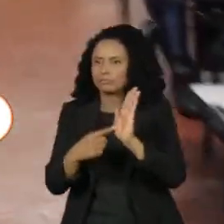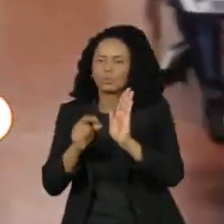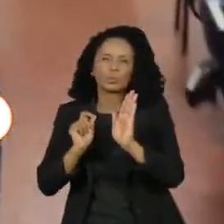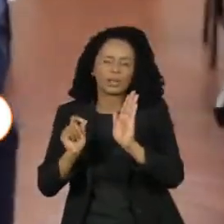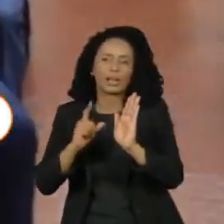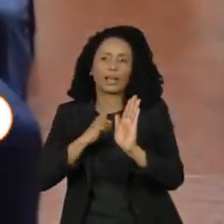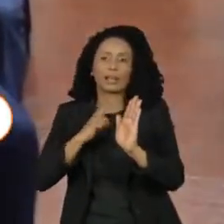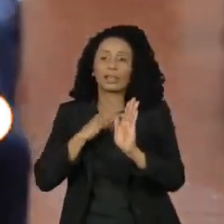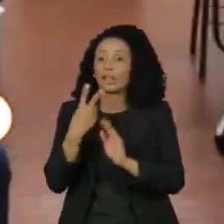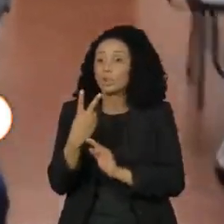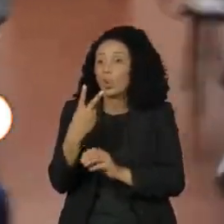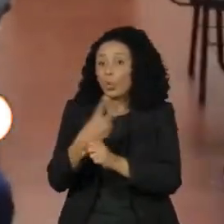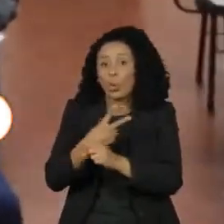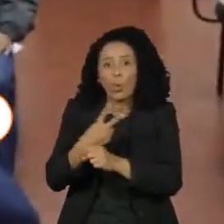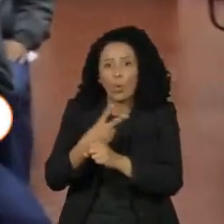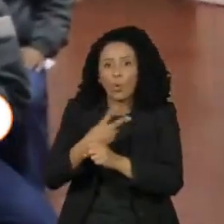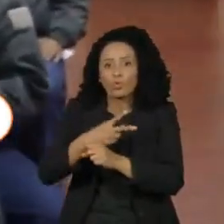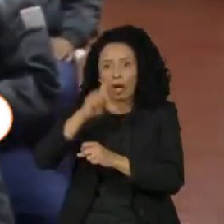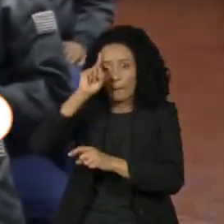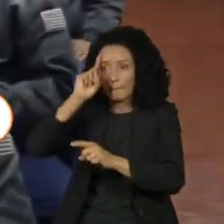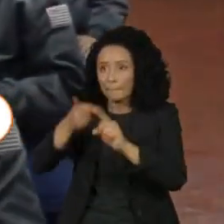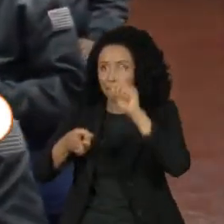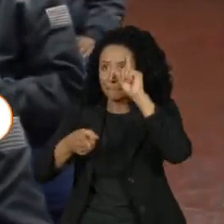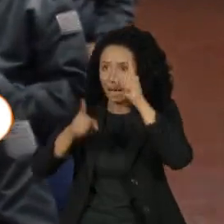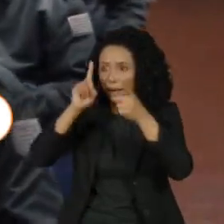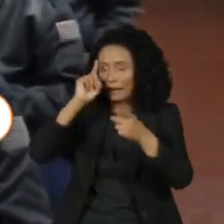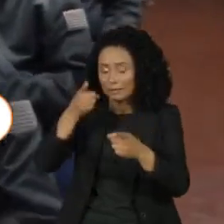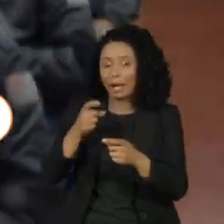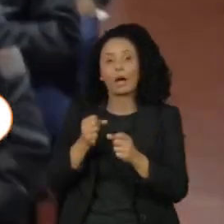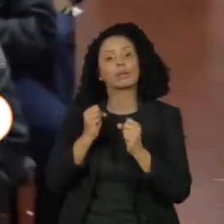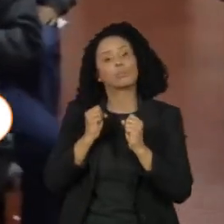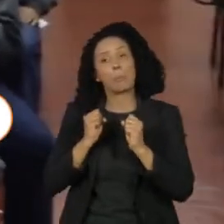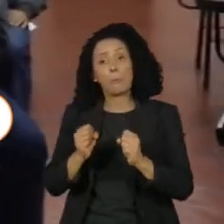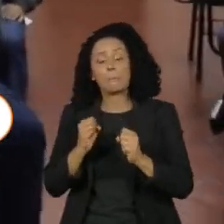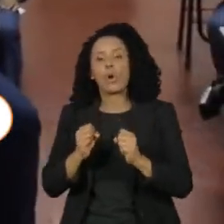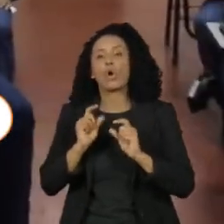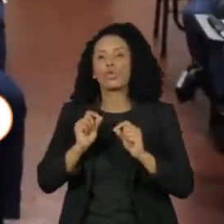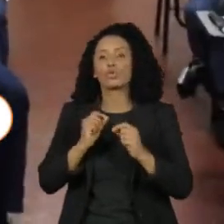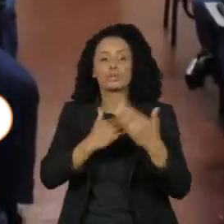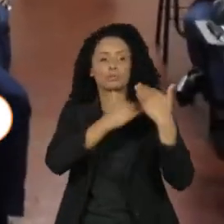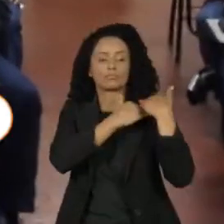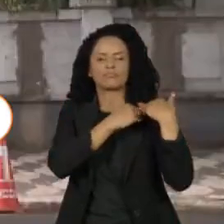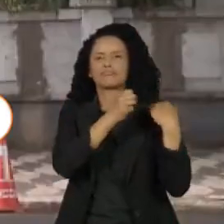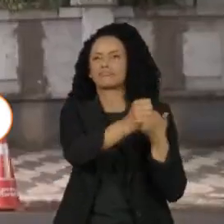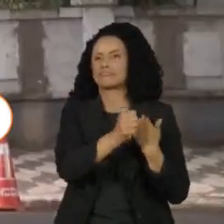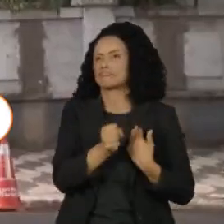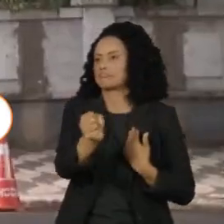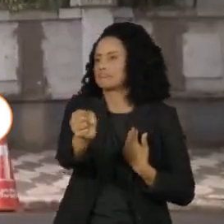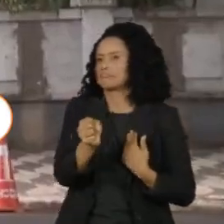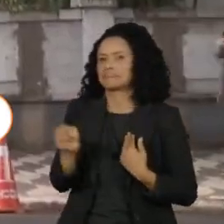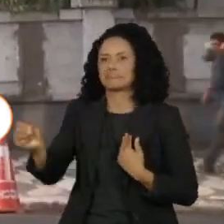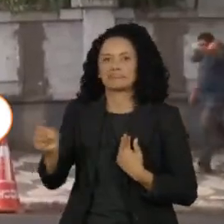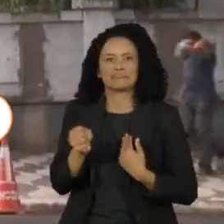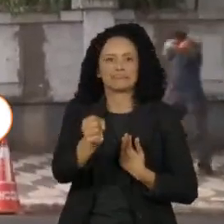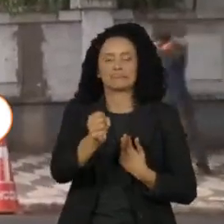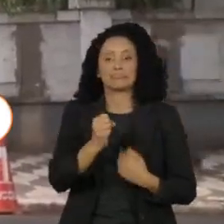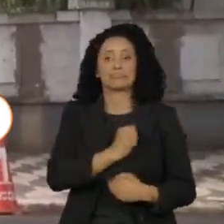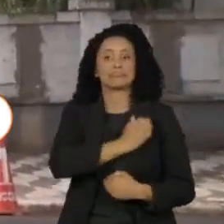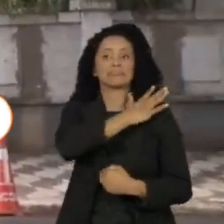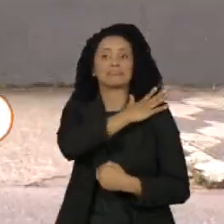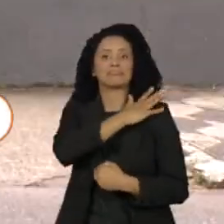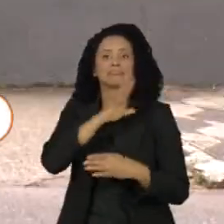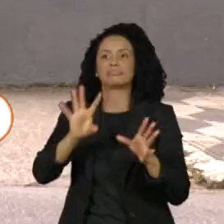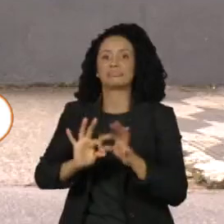mandato de dois anos com possibilidade de recondução além de autonomia para que os comandantes Gerais